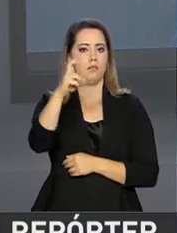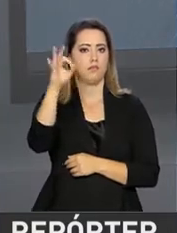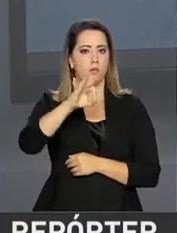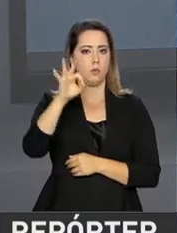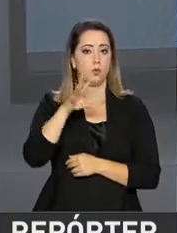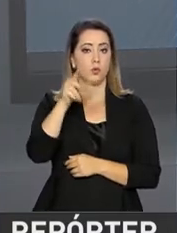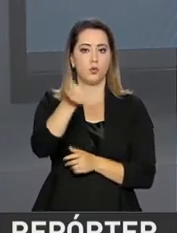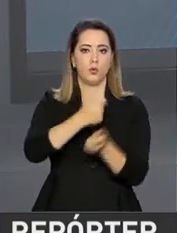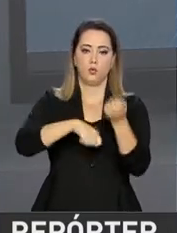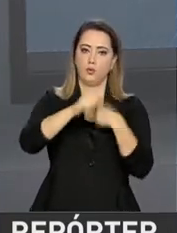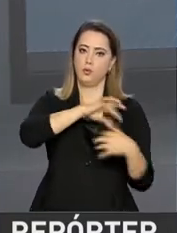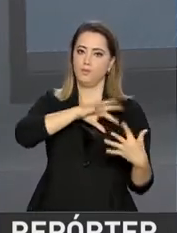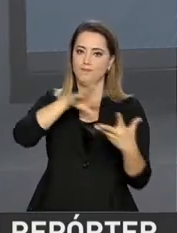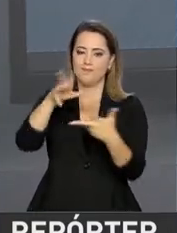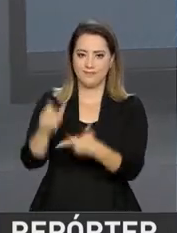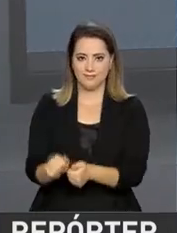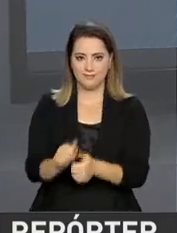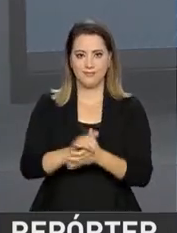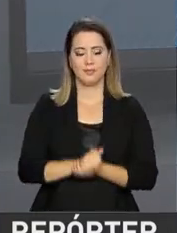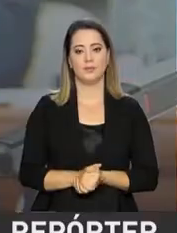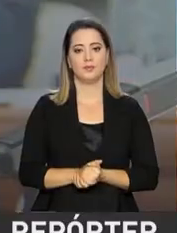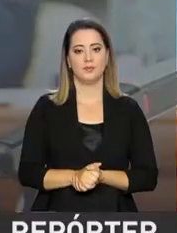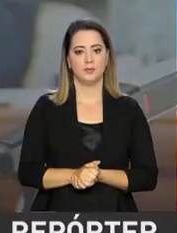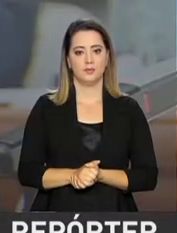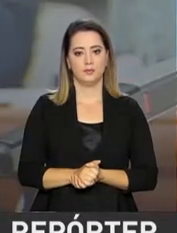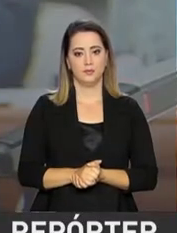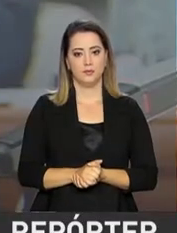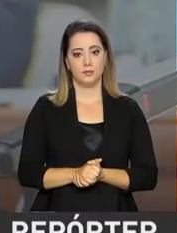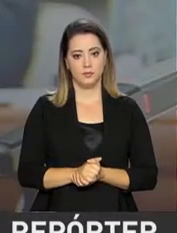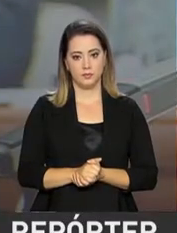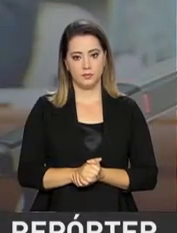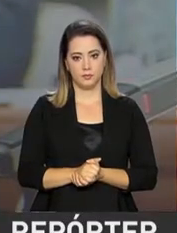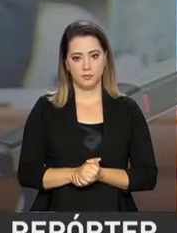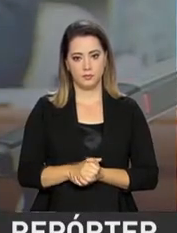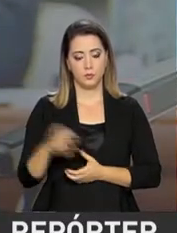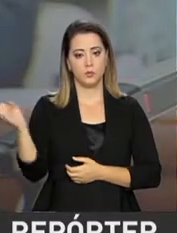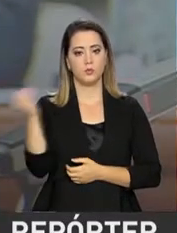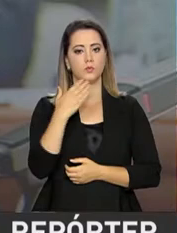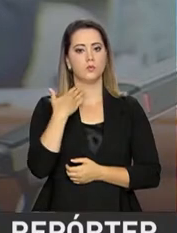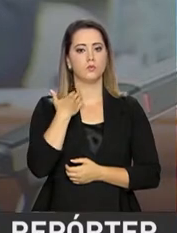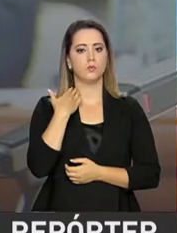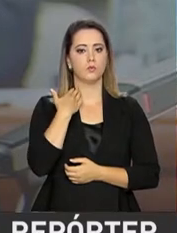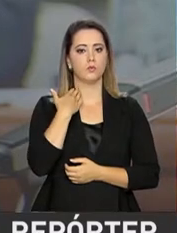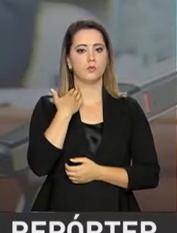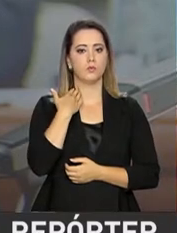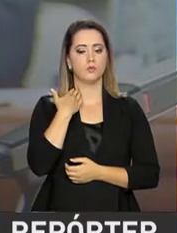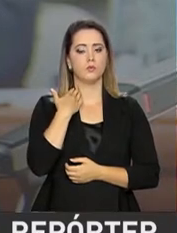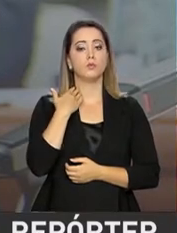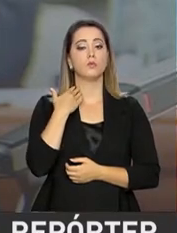economia mundial o novo banco